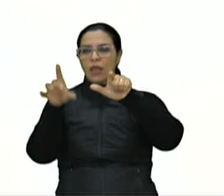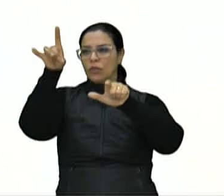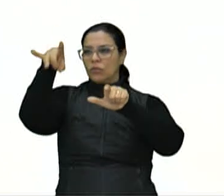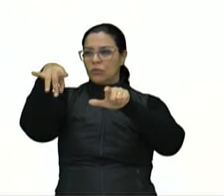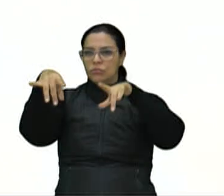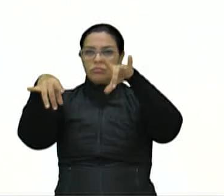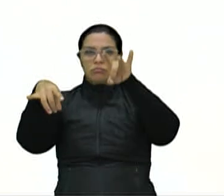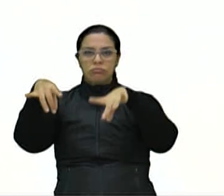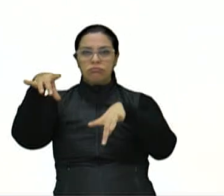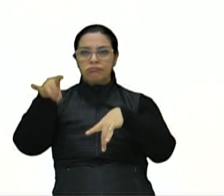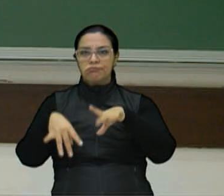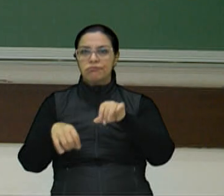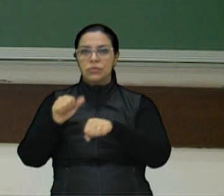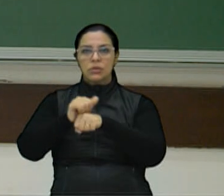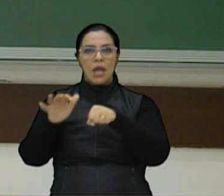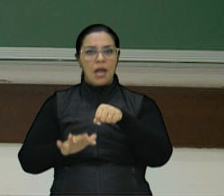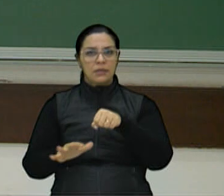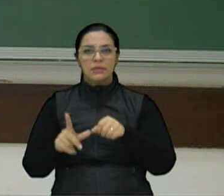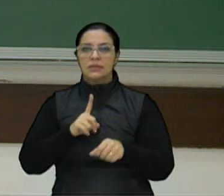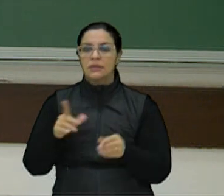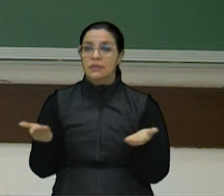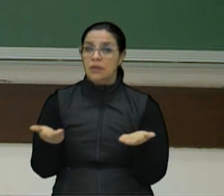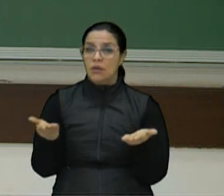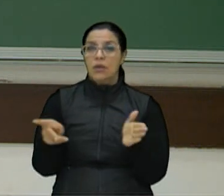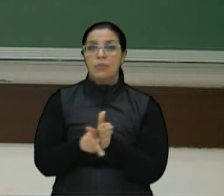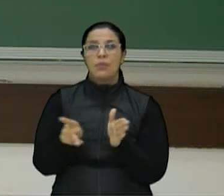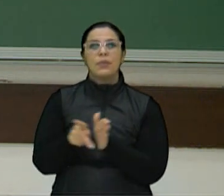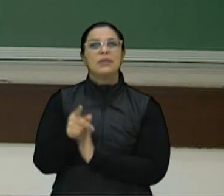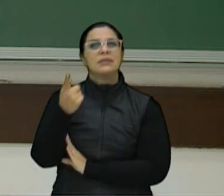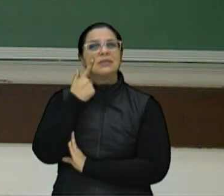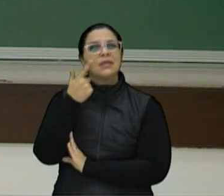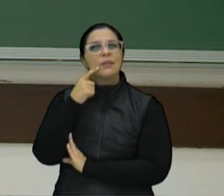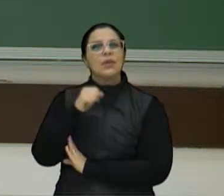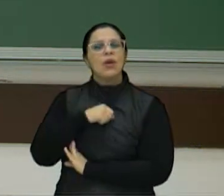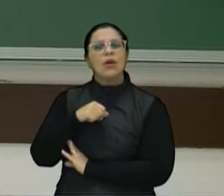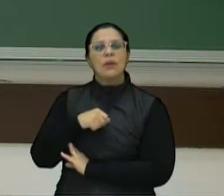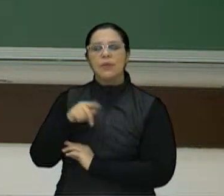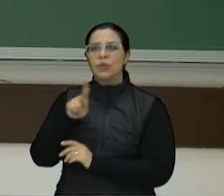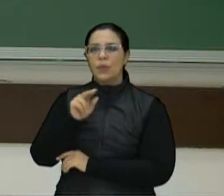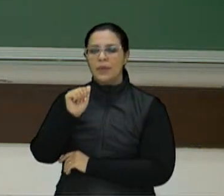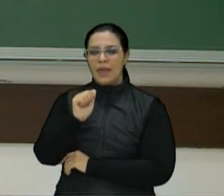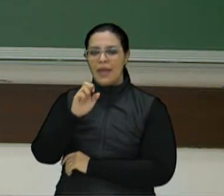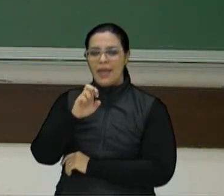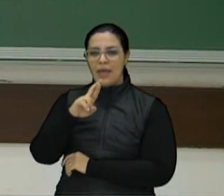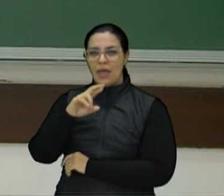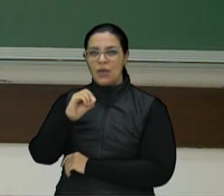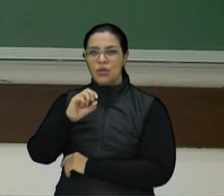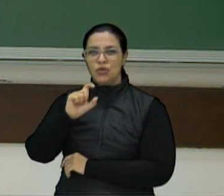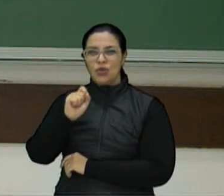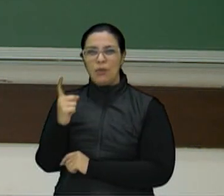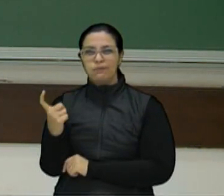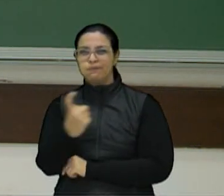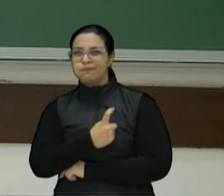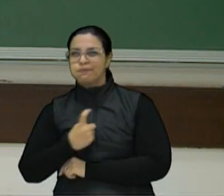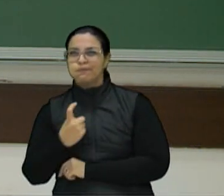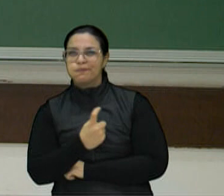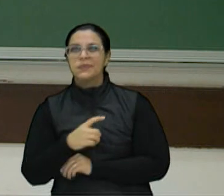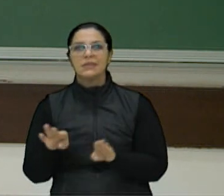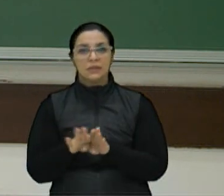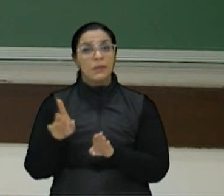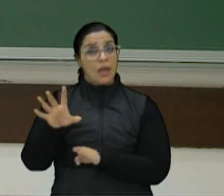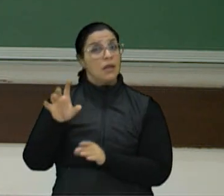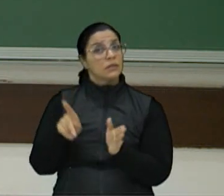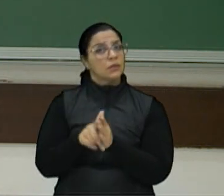gotículas ácidas, por exemplo, a questão do aerosol, né? Passou o aerosol, já causa